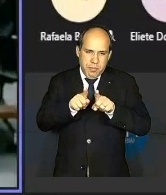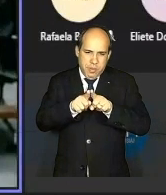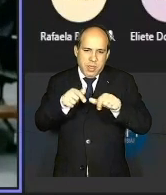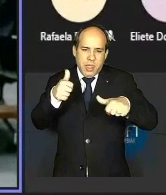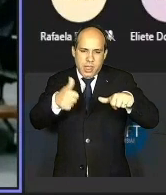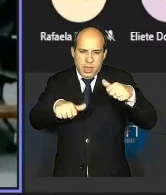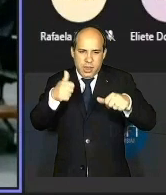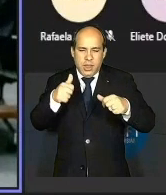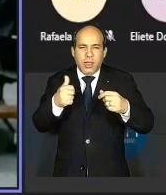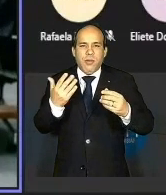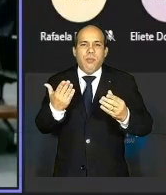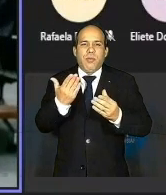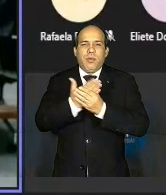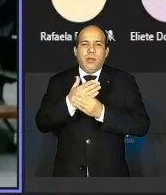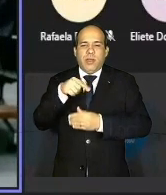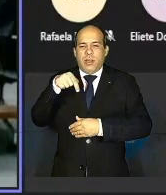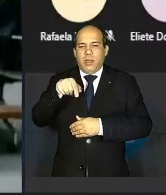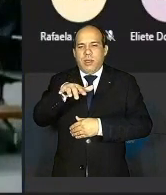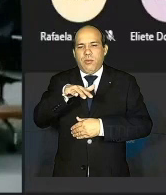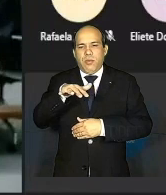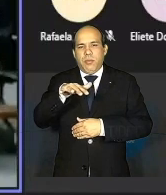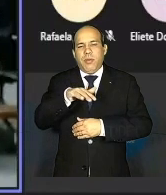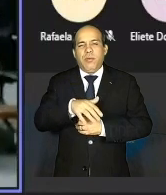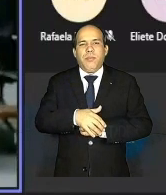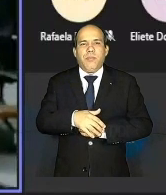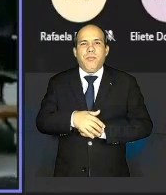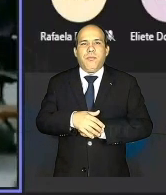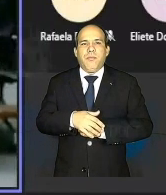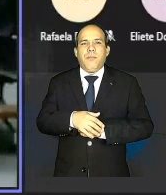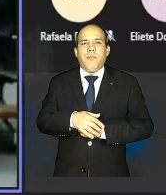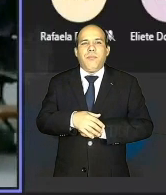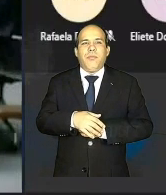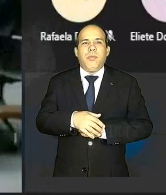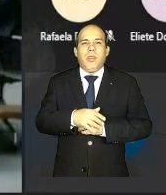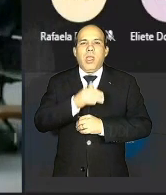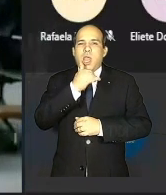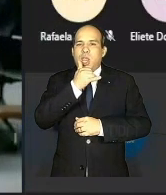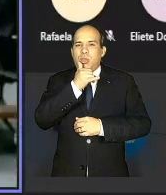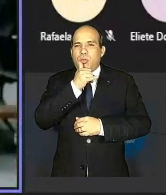Eu analisei também o processo aqui no ambiente